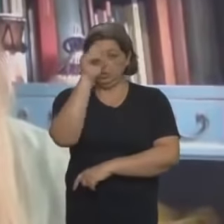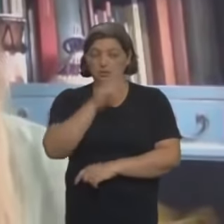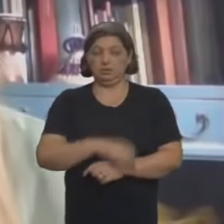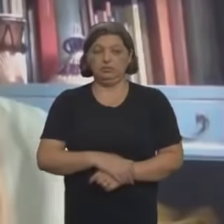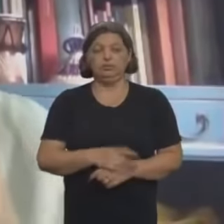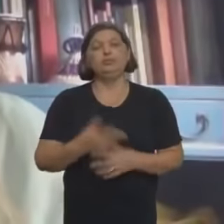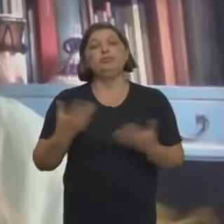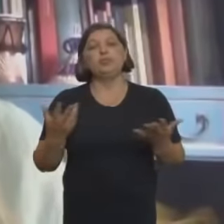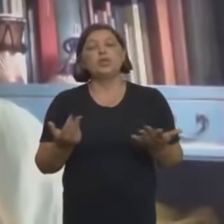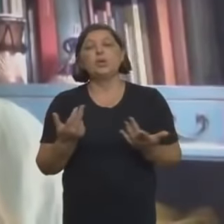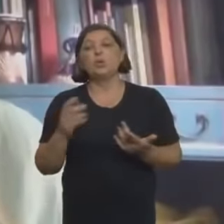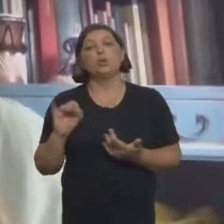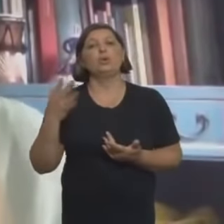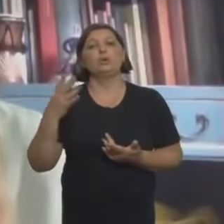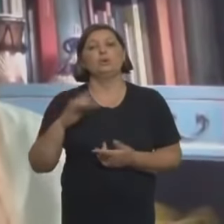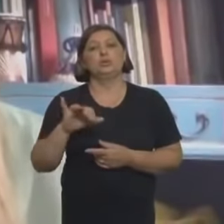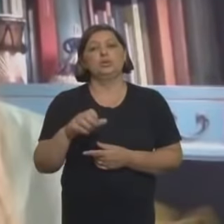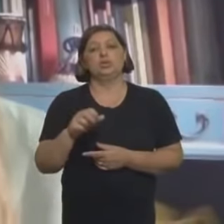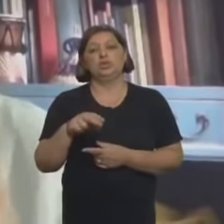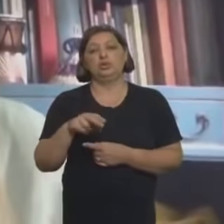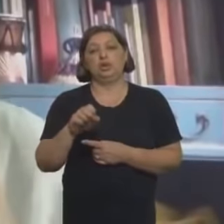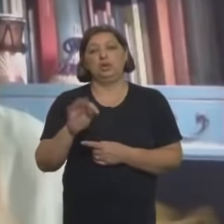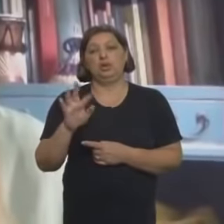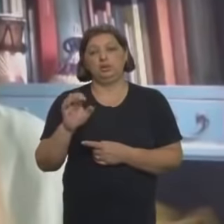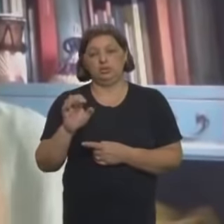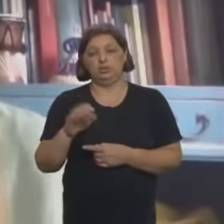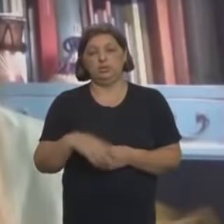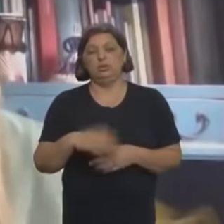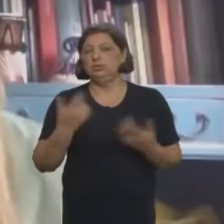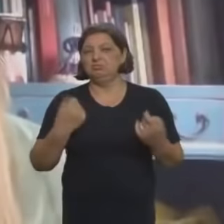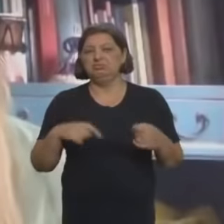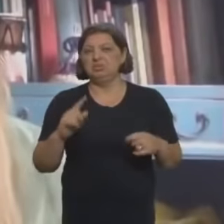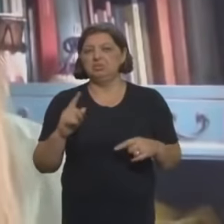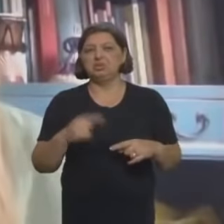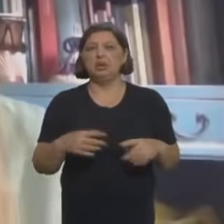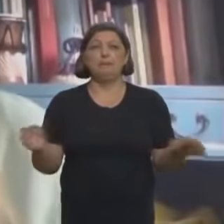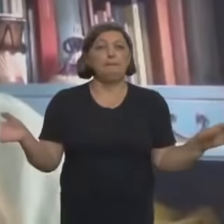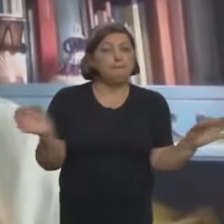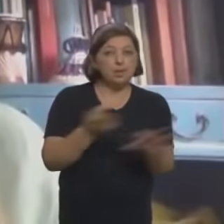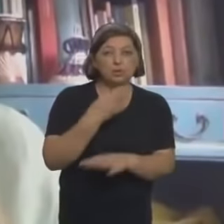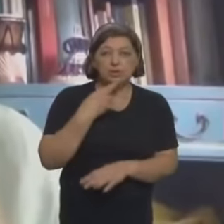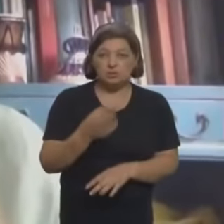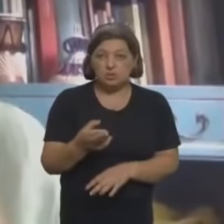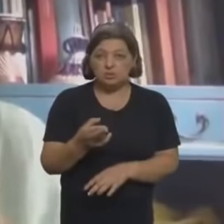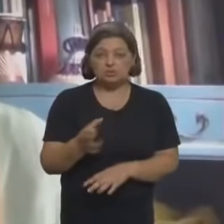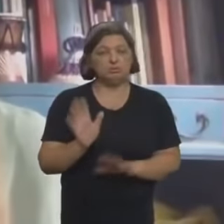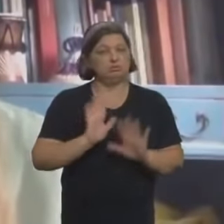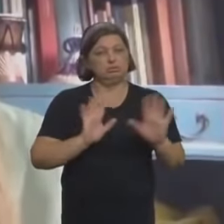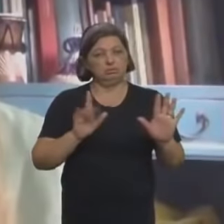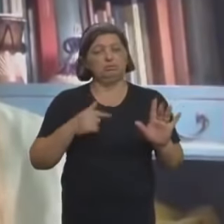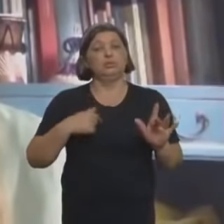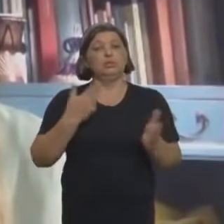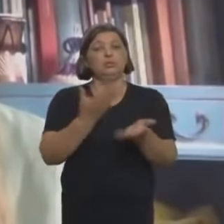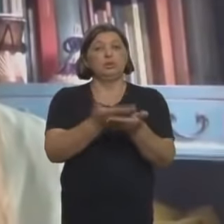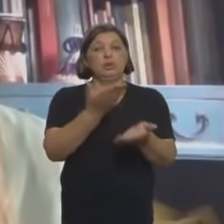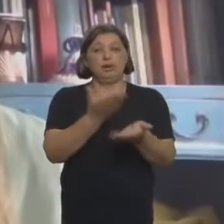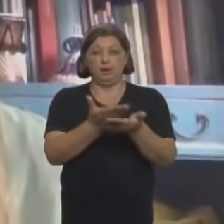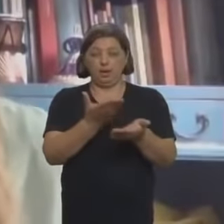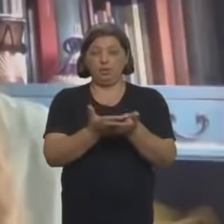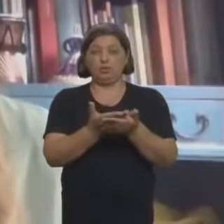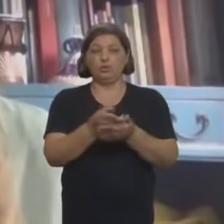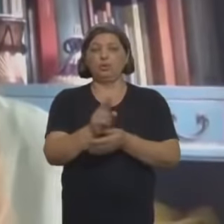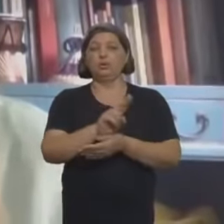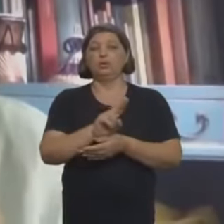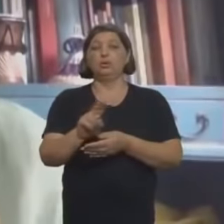da Janete, eles não vão precisar ter a resposta pronta ali. Ali é parte de uma aula, e aquela aula se